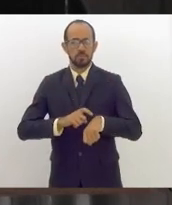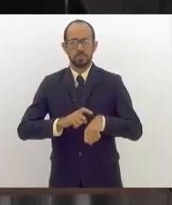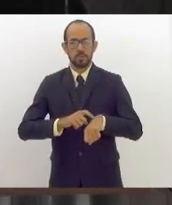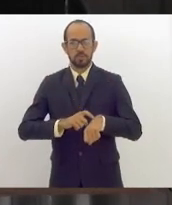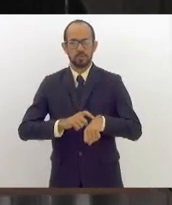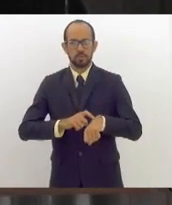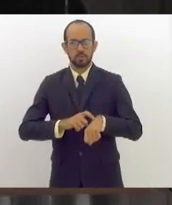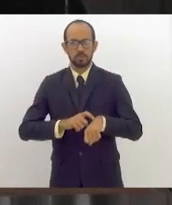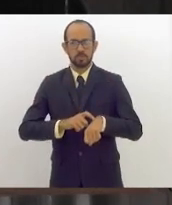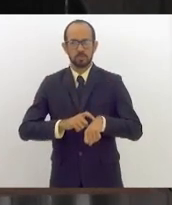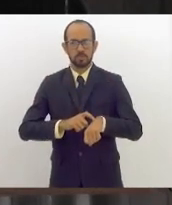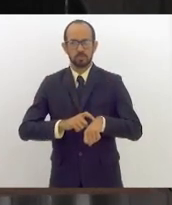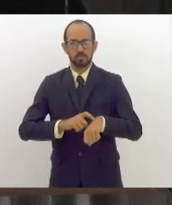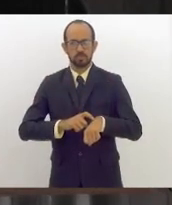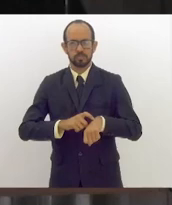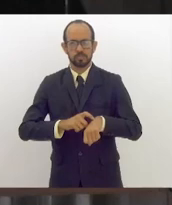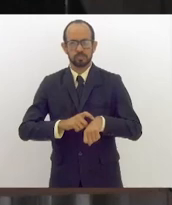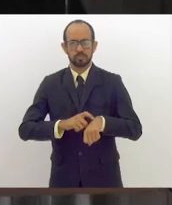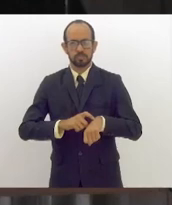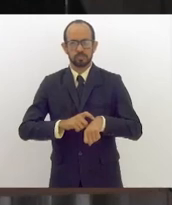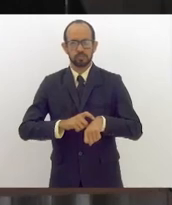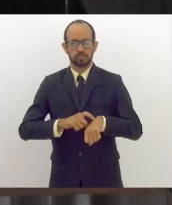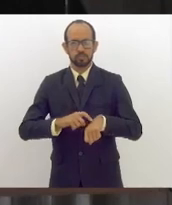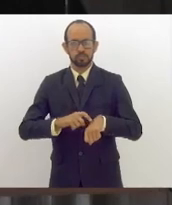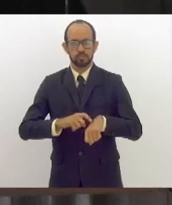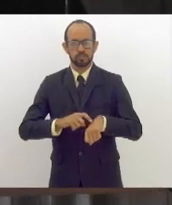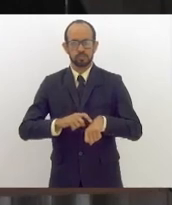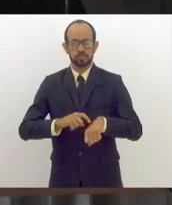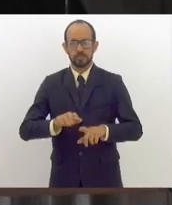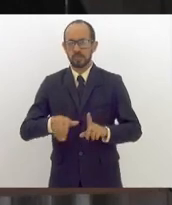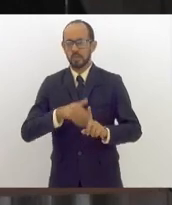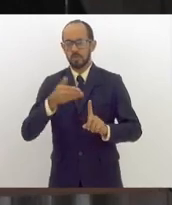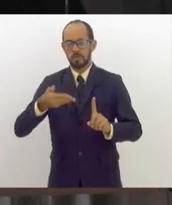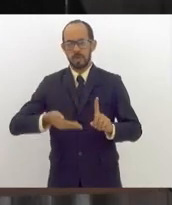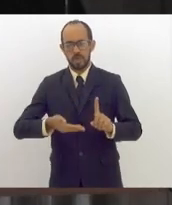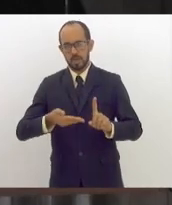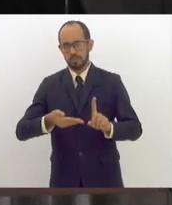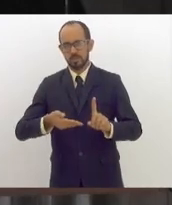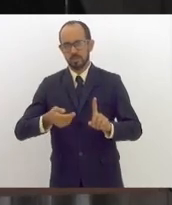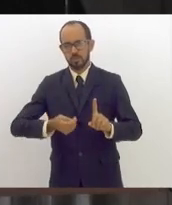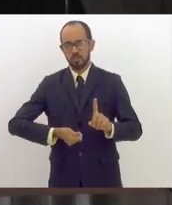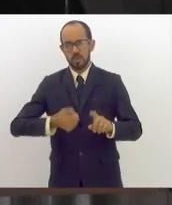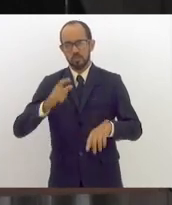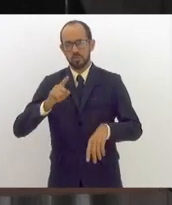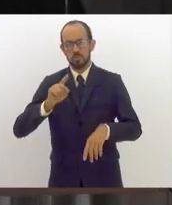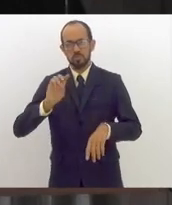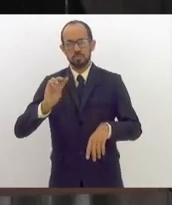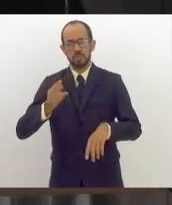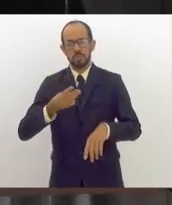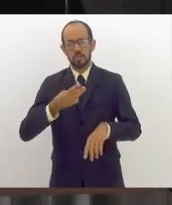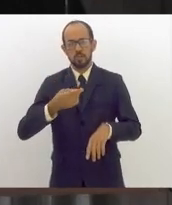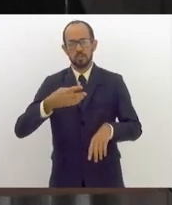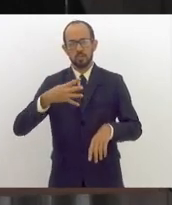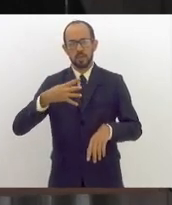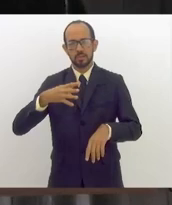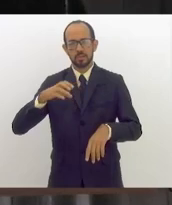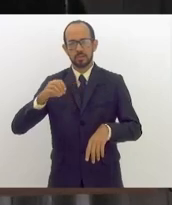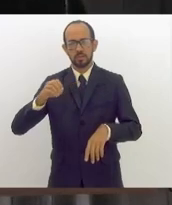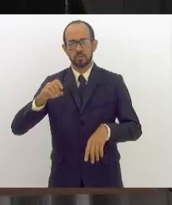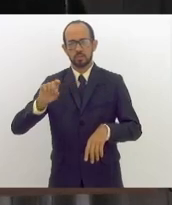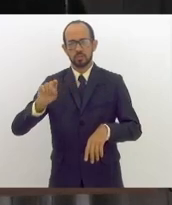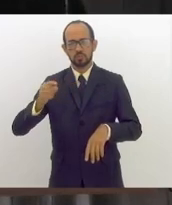esta um rosa homenagem com quase um milhão e 400 mil advogados